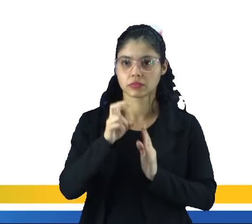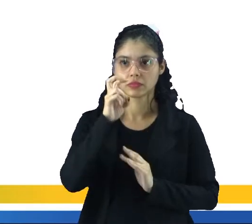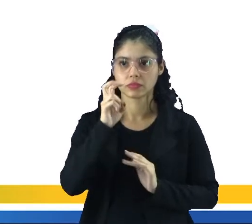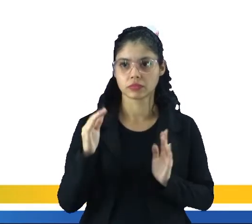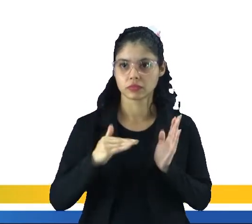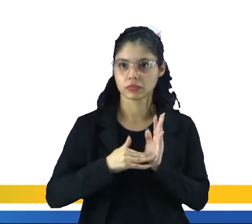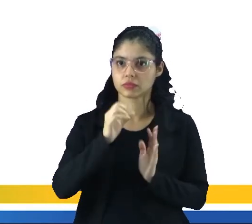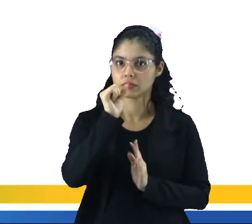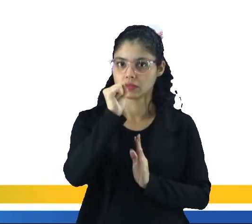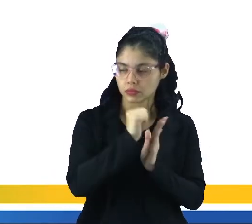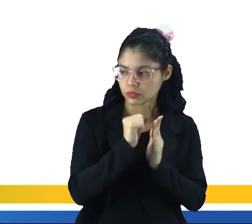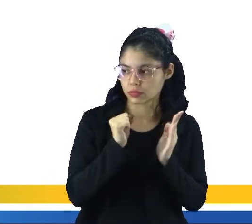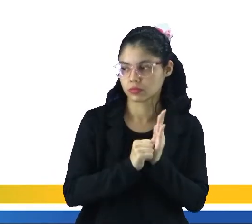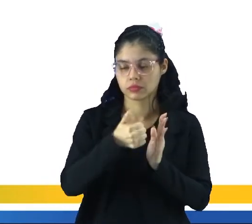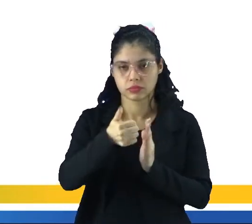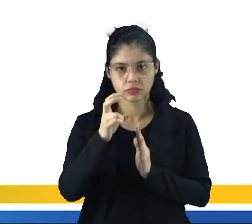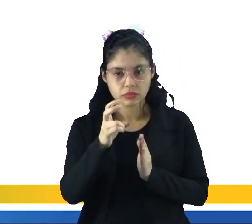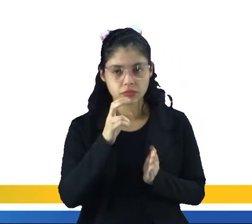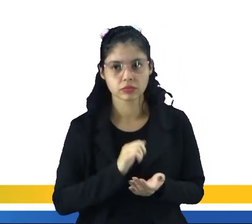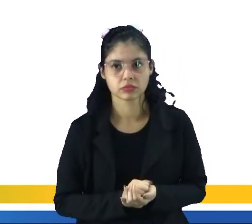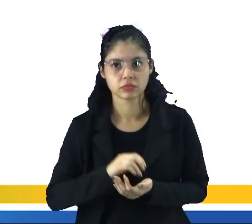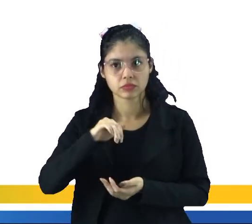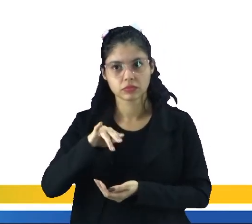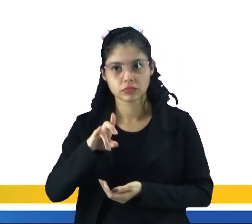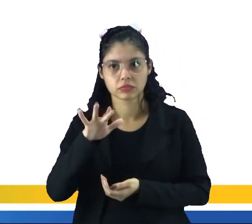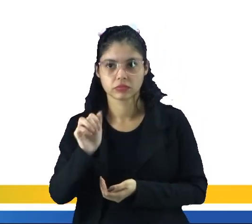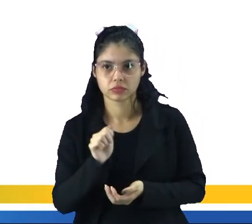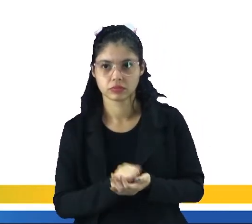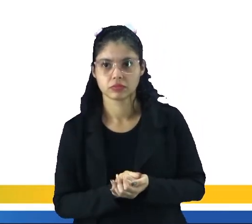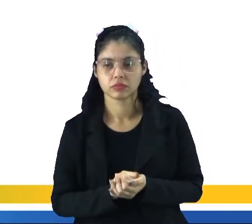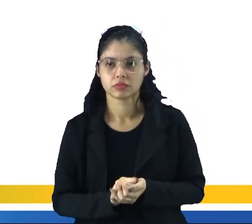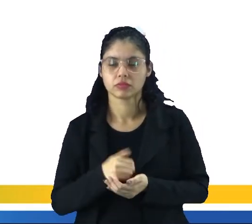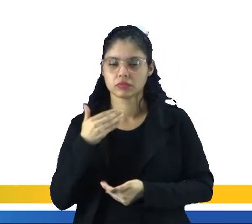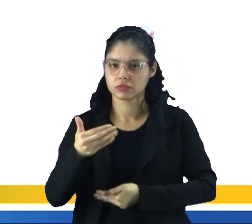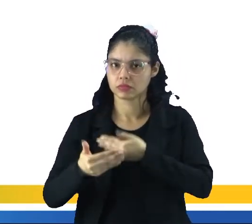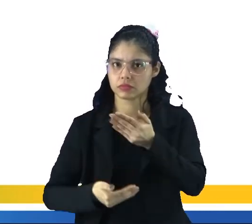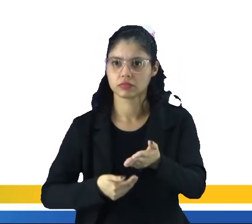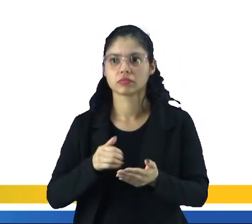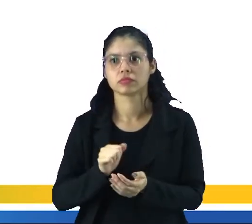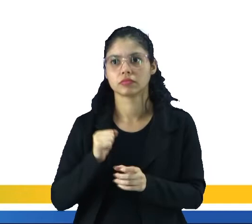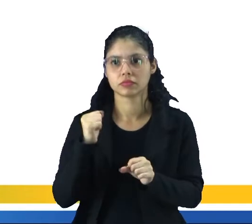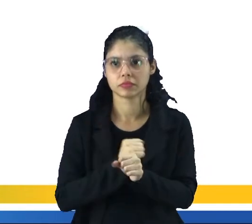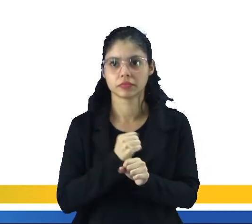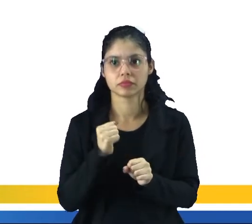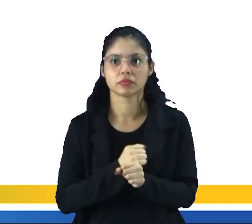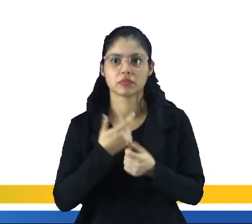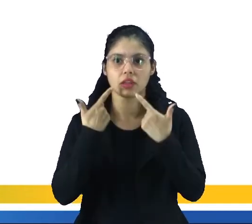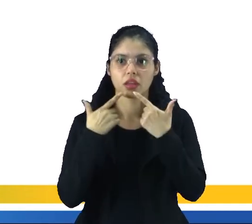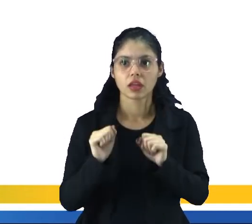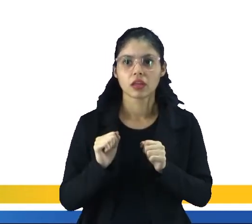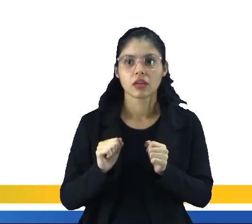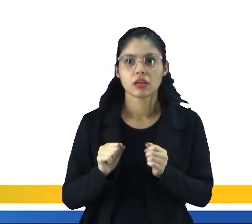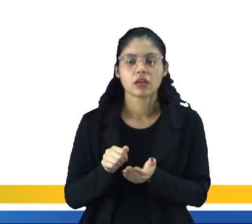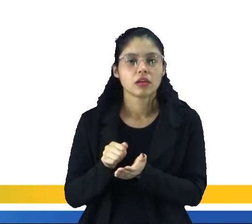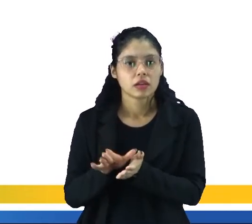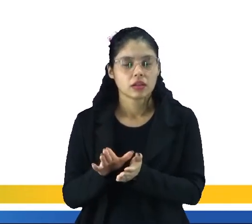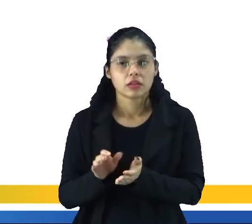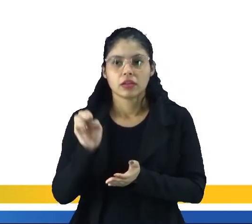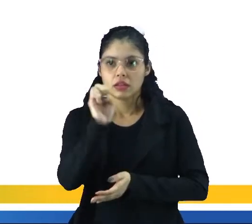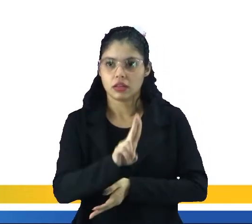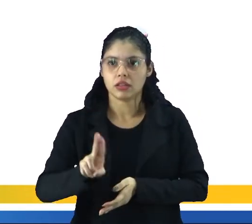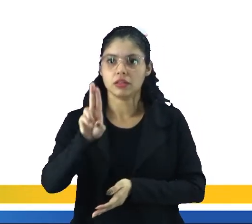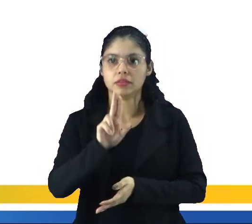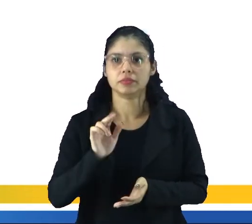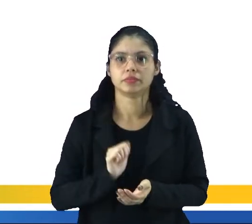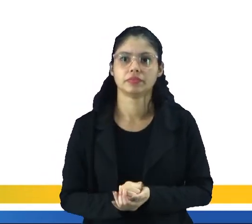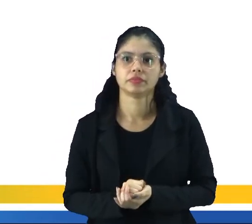ao século XV. Na época medieval, durante muitos anos, a linguagem teatral foi banida da Europa, né? Então o teatro